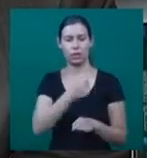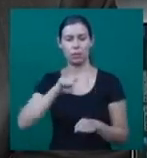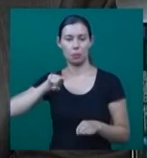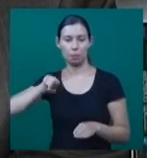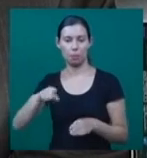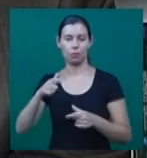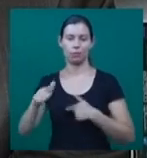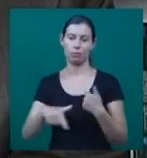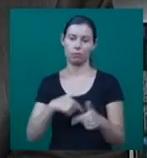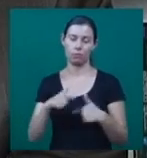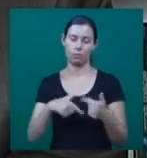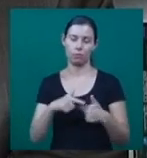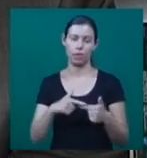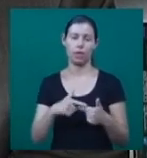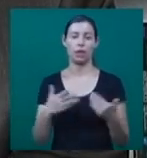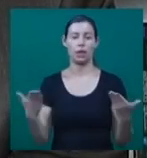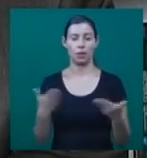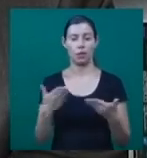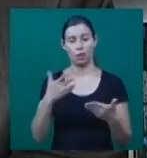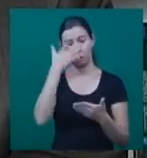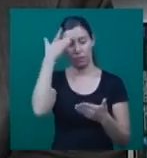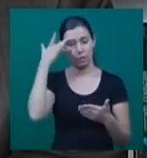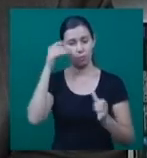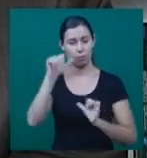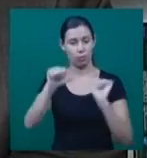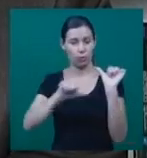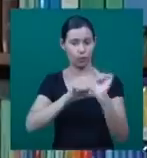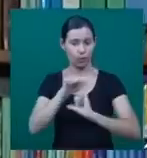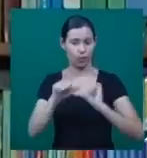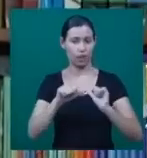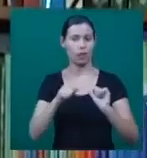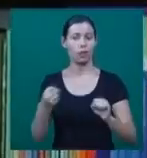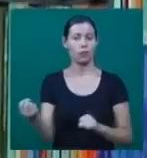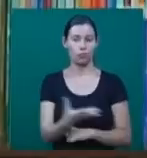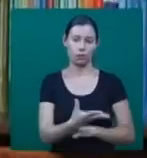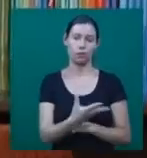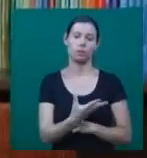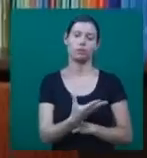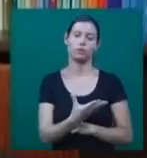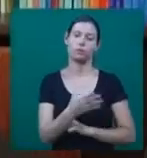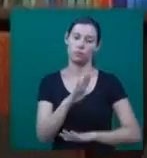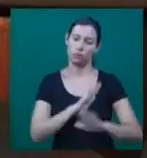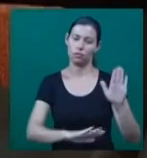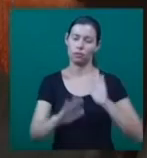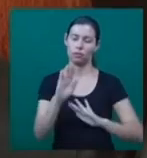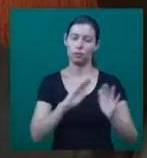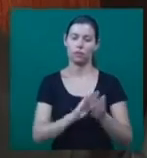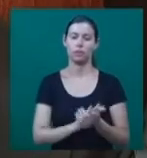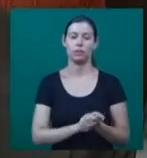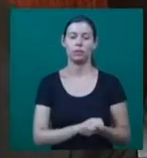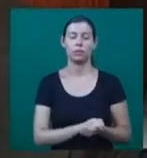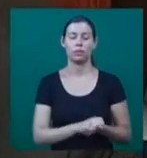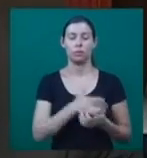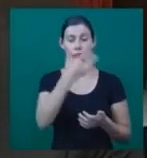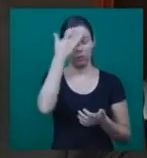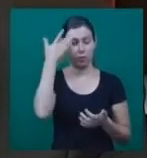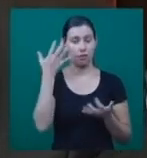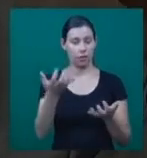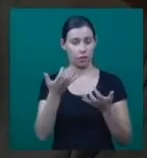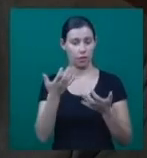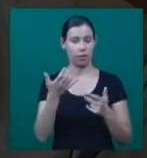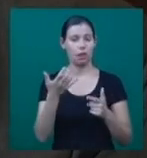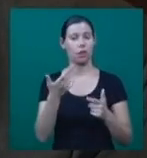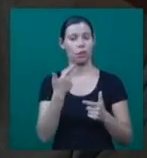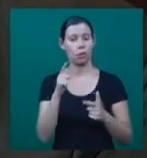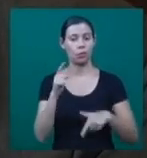seja o melhor momento para a pessoa se aventurar em uma área que ela desconhece. Quem está decidido em recomeçar, o economista explica que o mercado